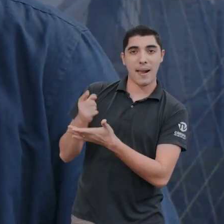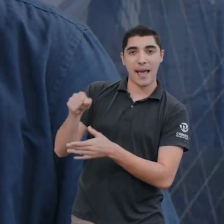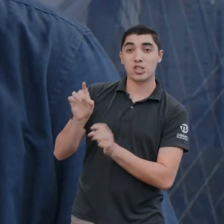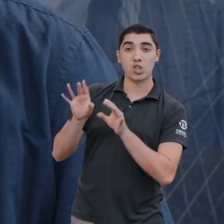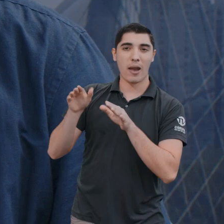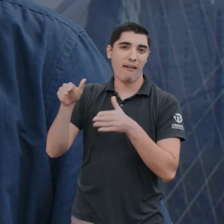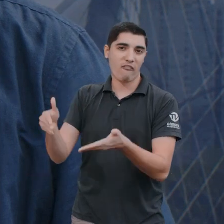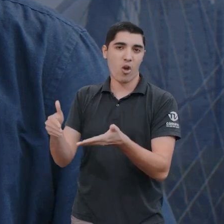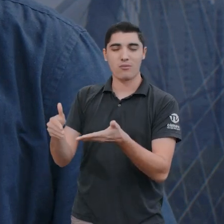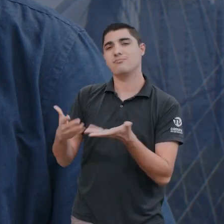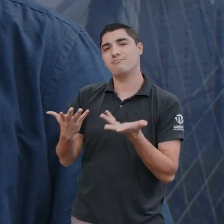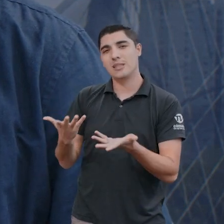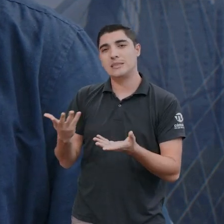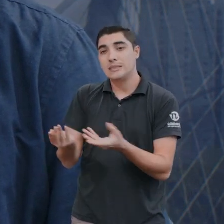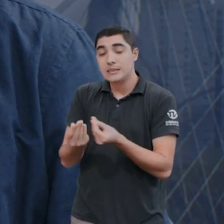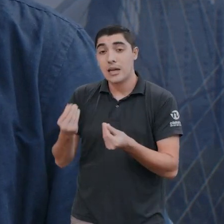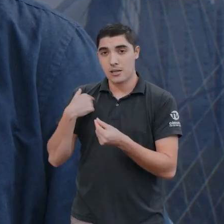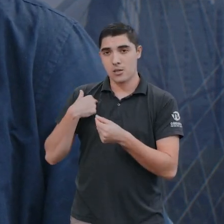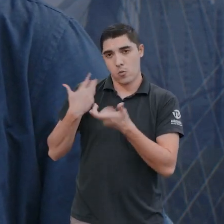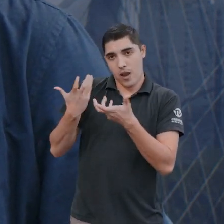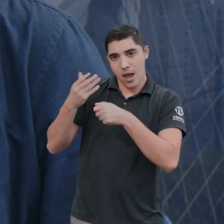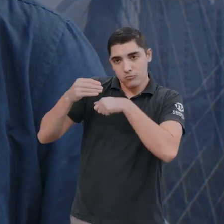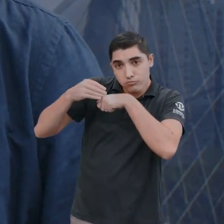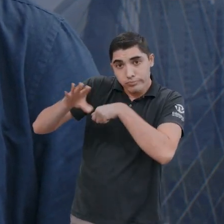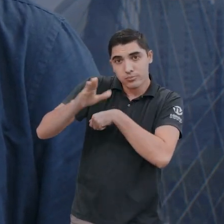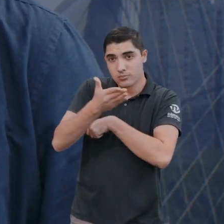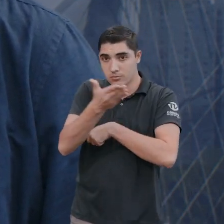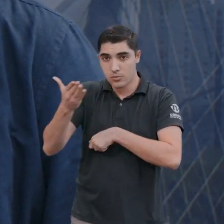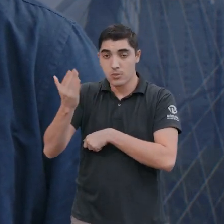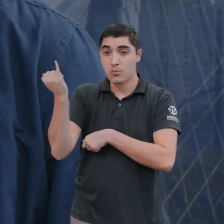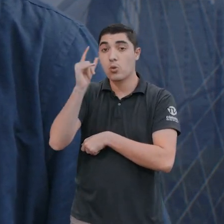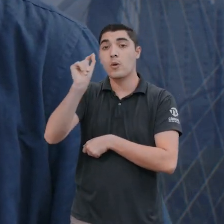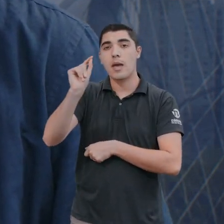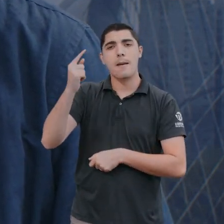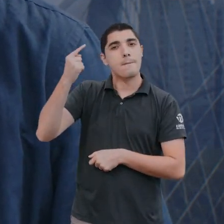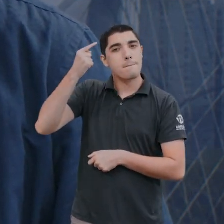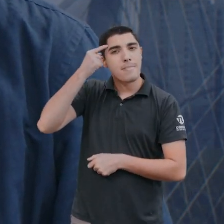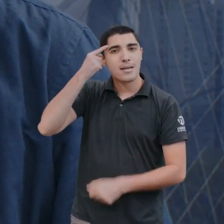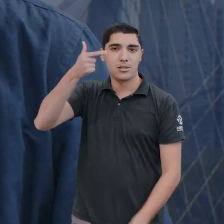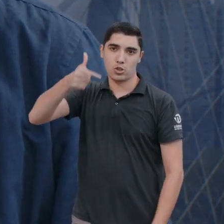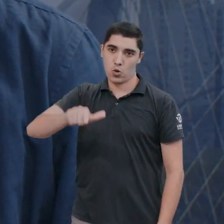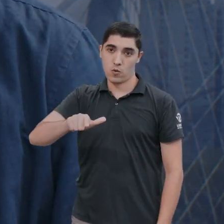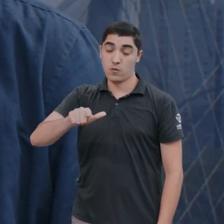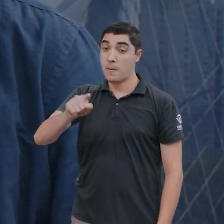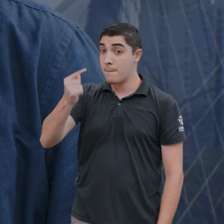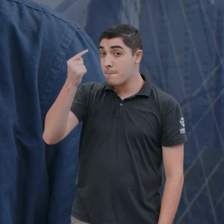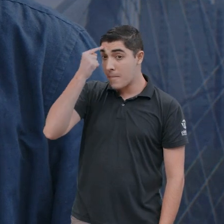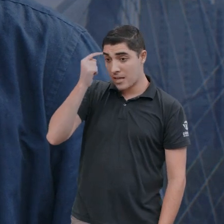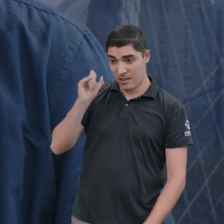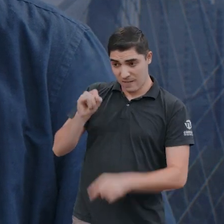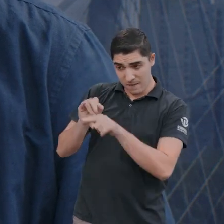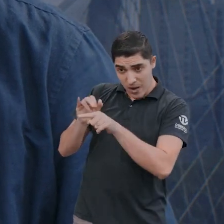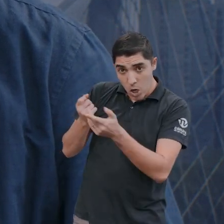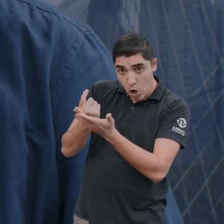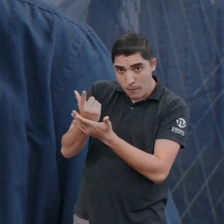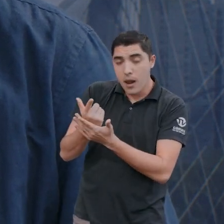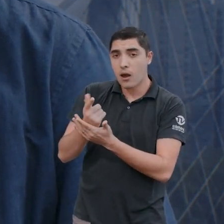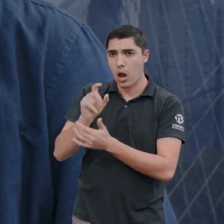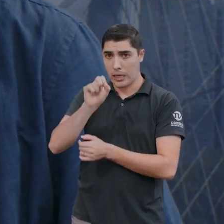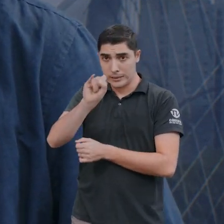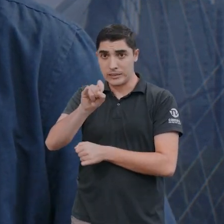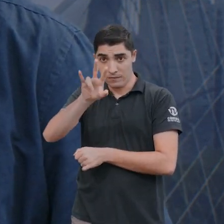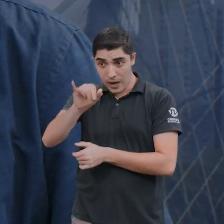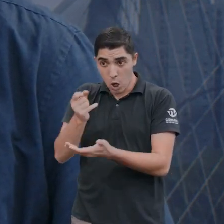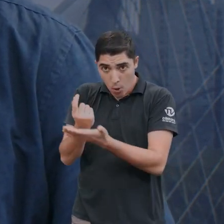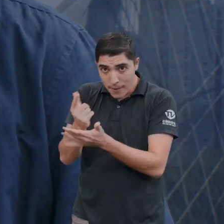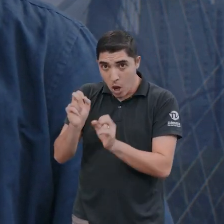comprar. Então, eu acho que uma mensagem muito importante que eu gostaria de deixar é repense. Repense o que você vai comprar, repense se